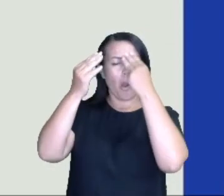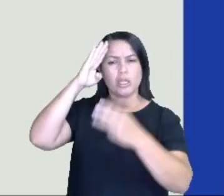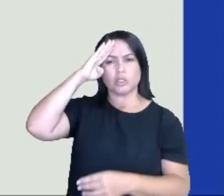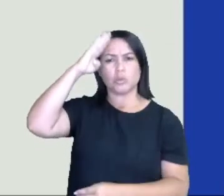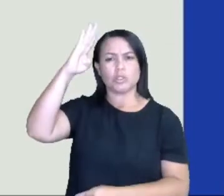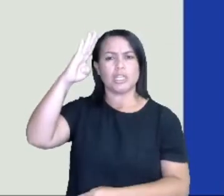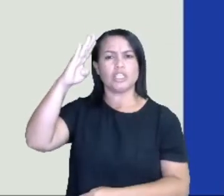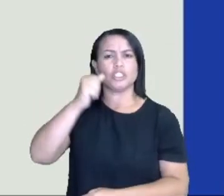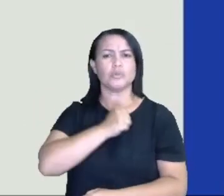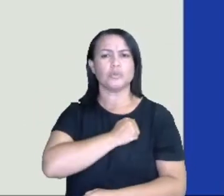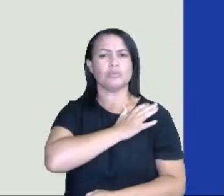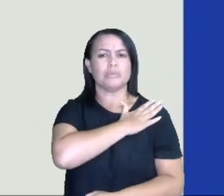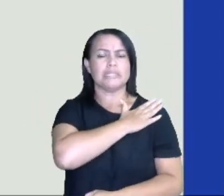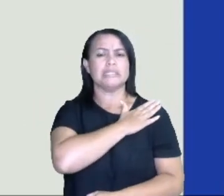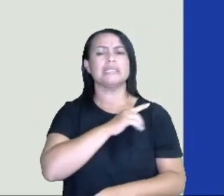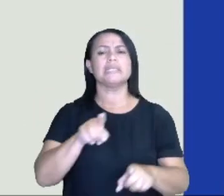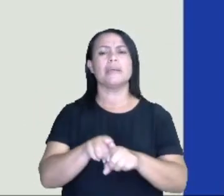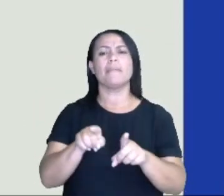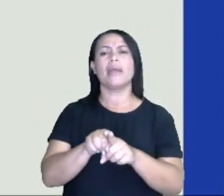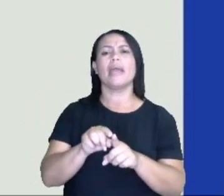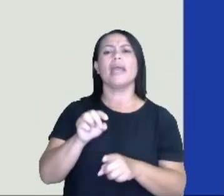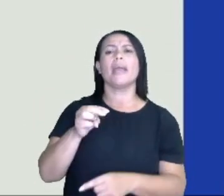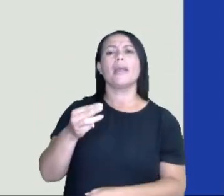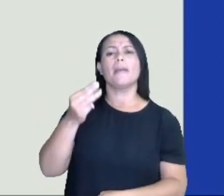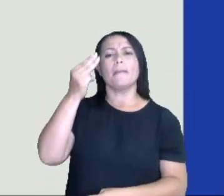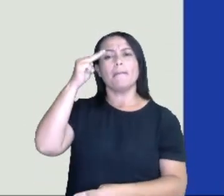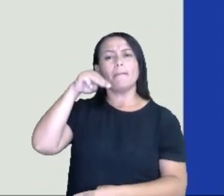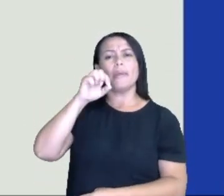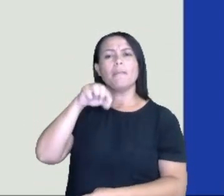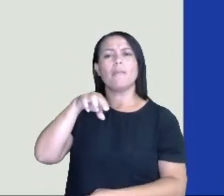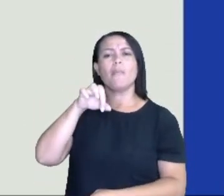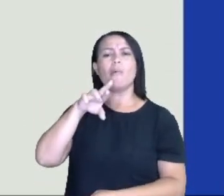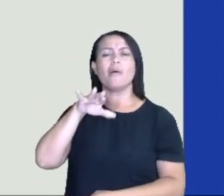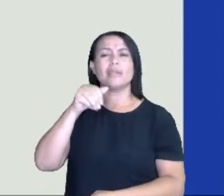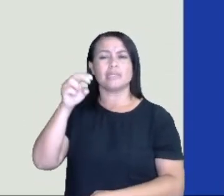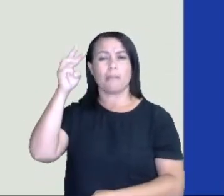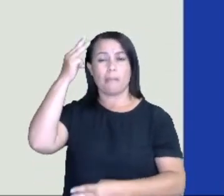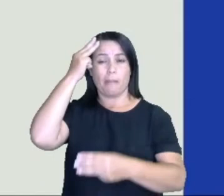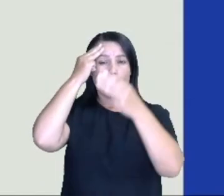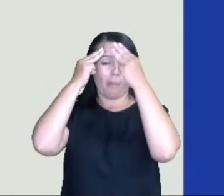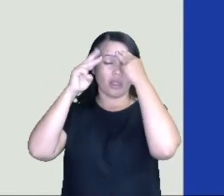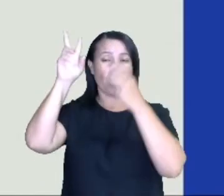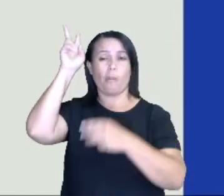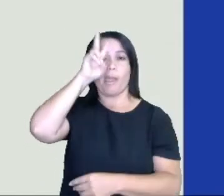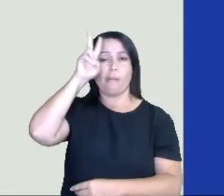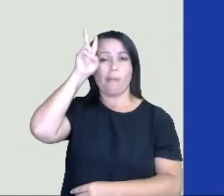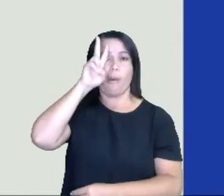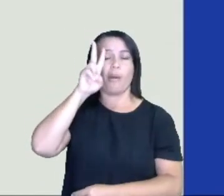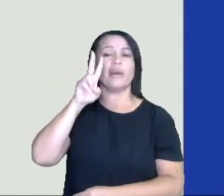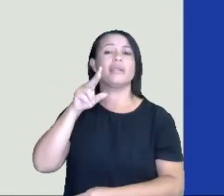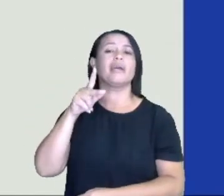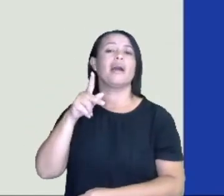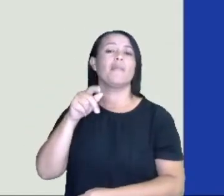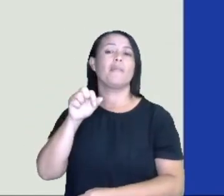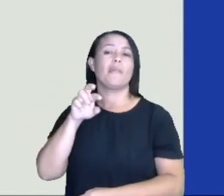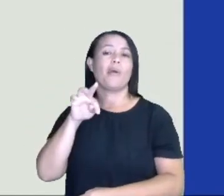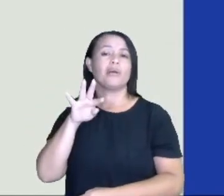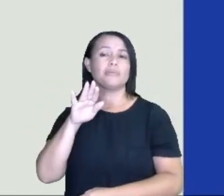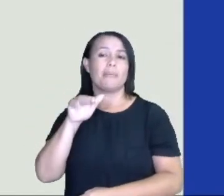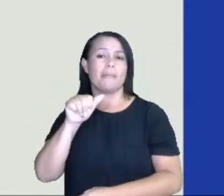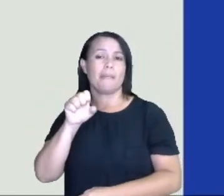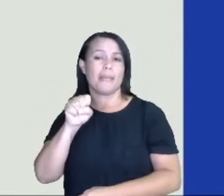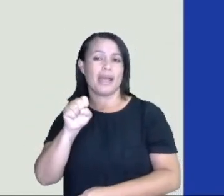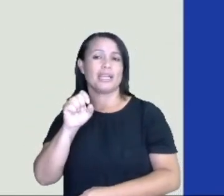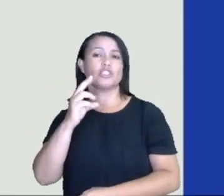milícias. Memórias póstumas de Brás Cubas. Gente, observe o seguinte. Se tiver